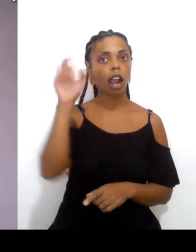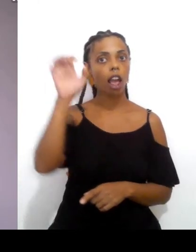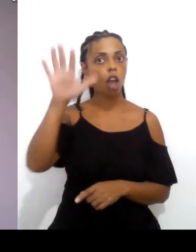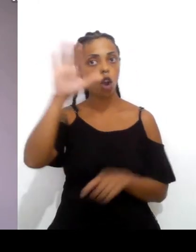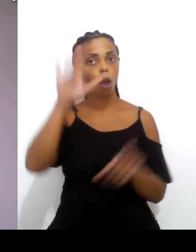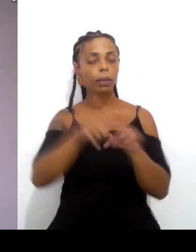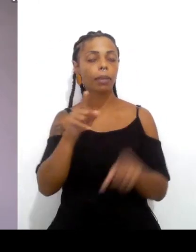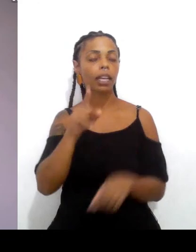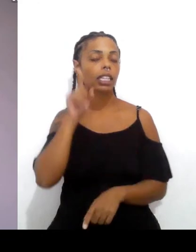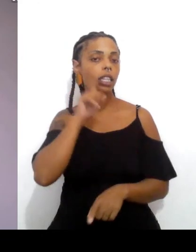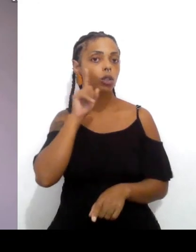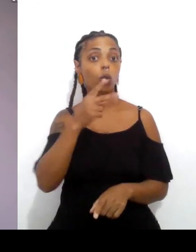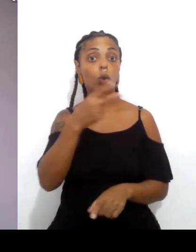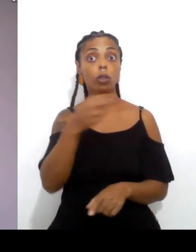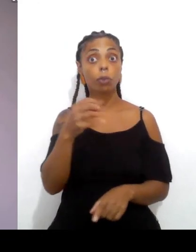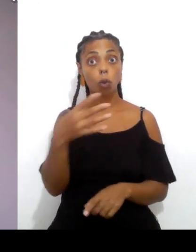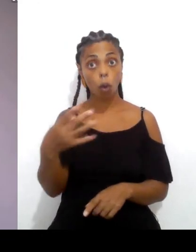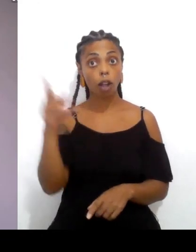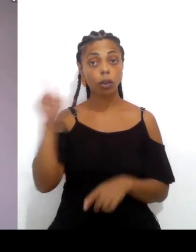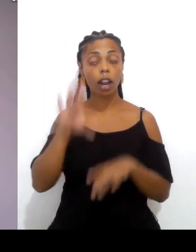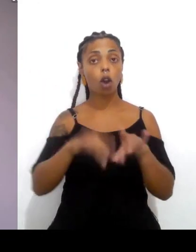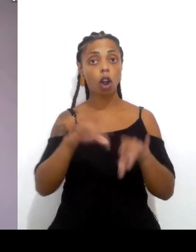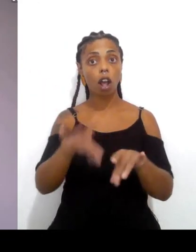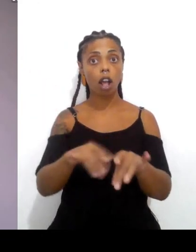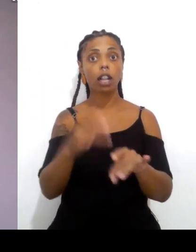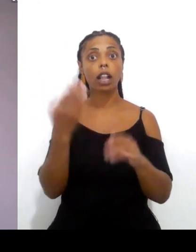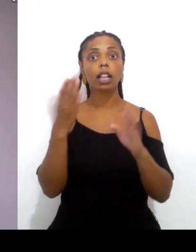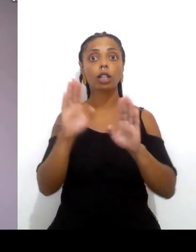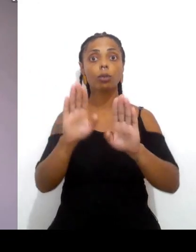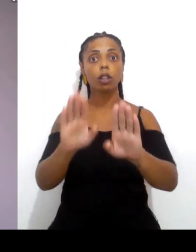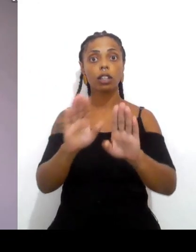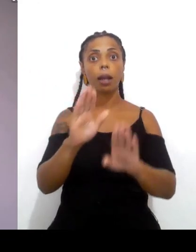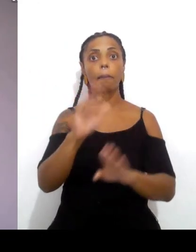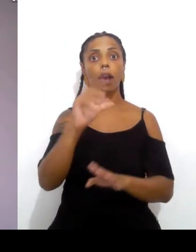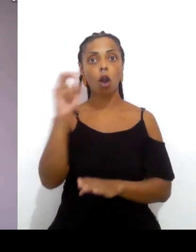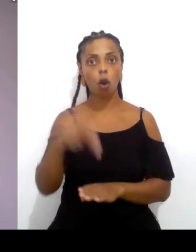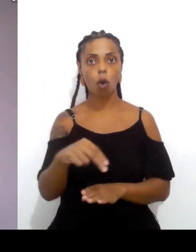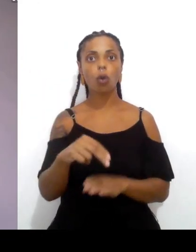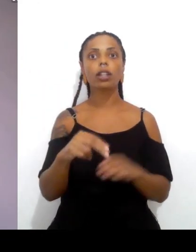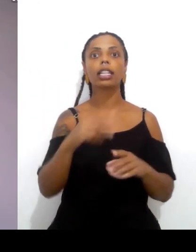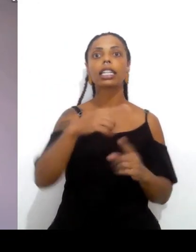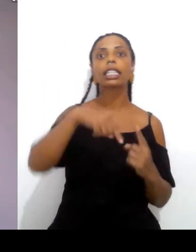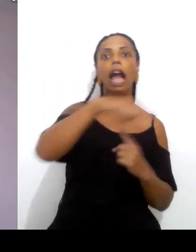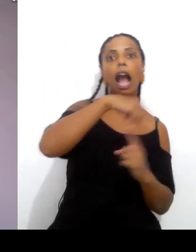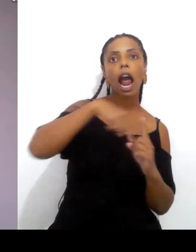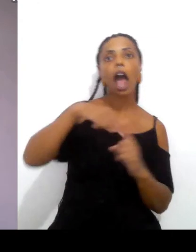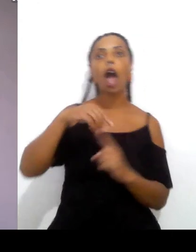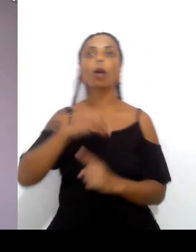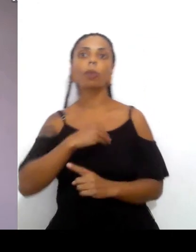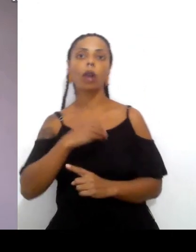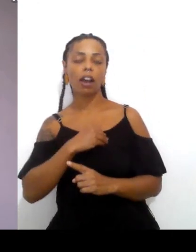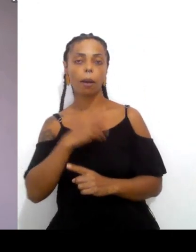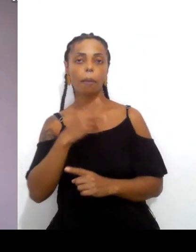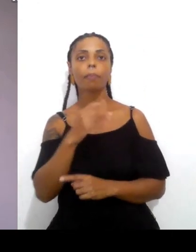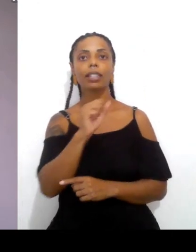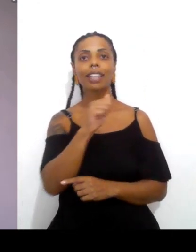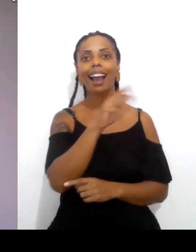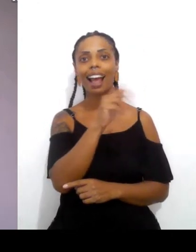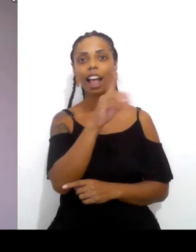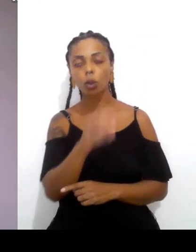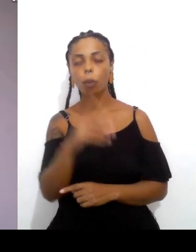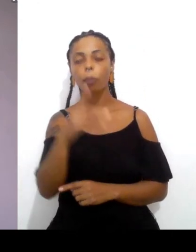2004 ele foi curador da exposição Francis Bacon sagrado e profano em 2006 crianças veio com a década de